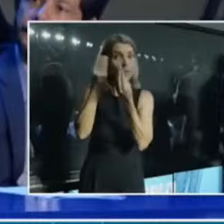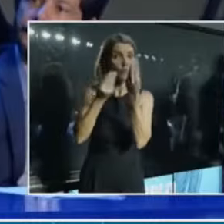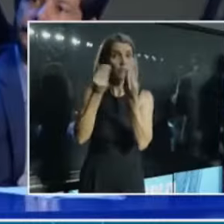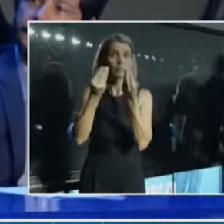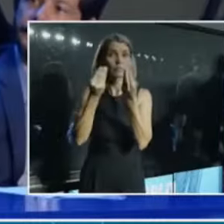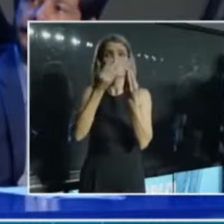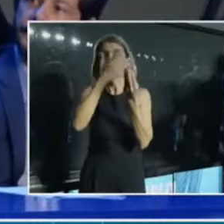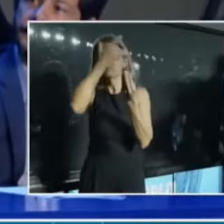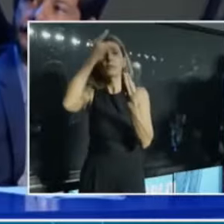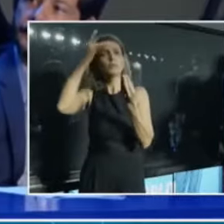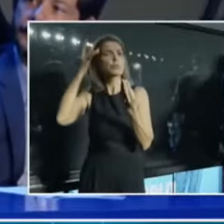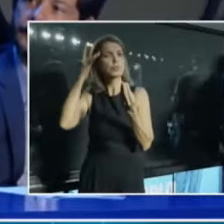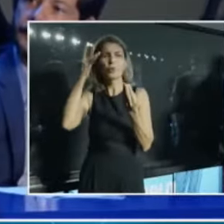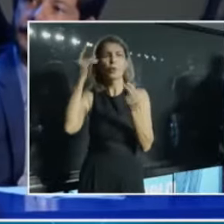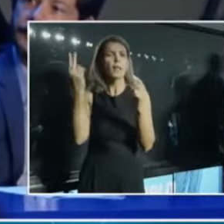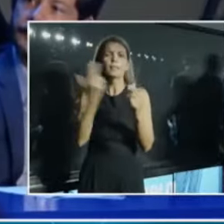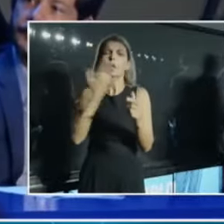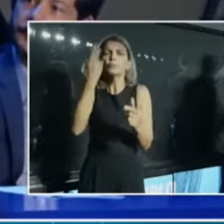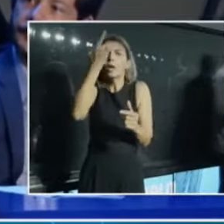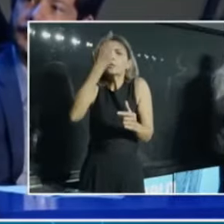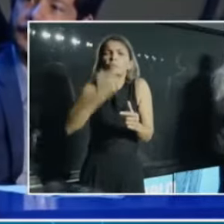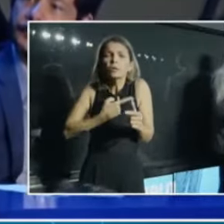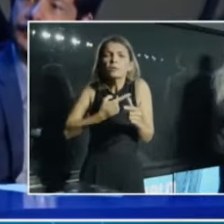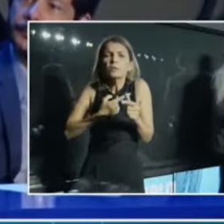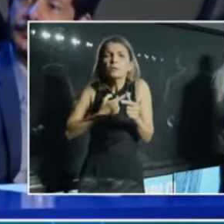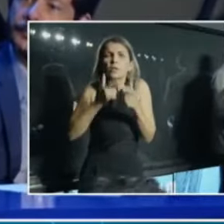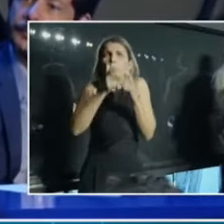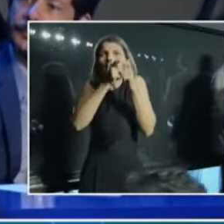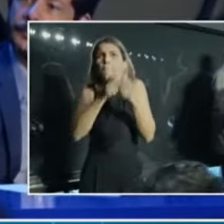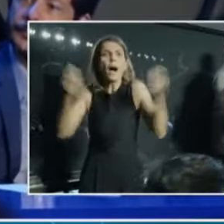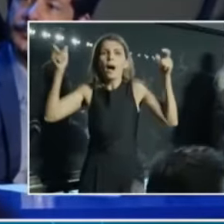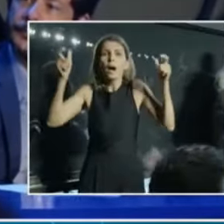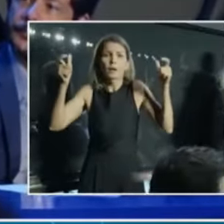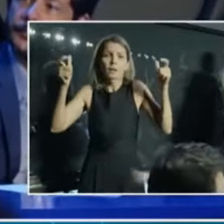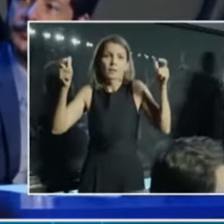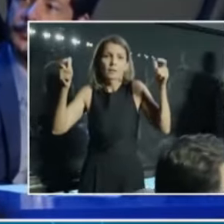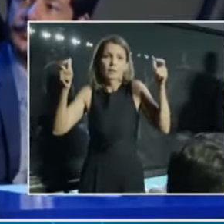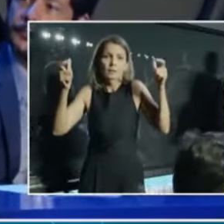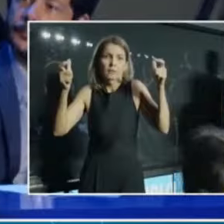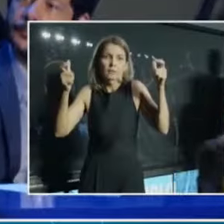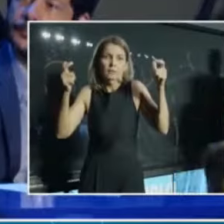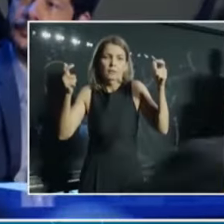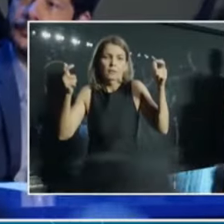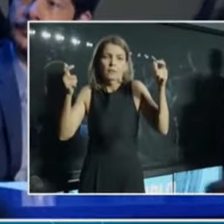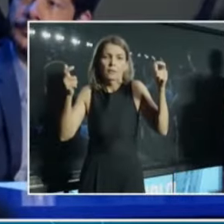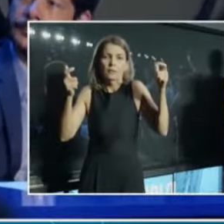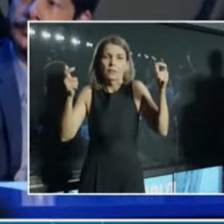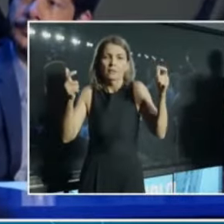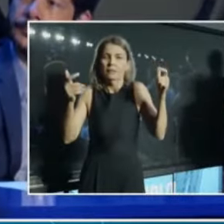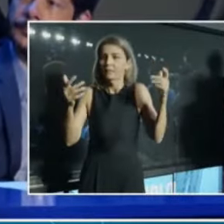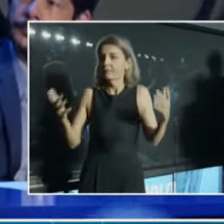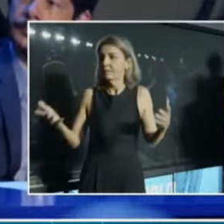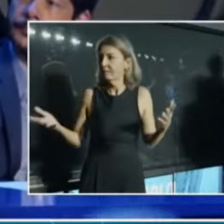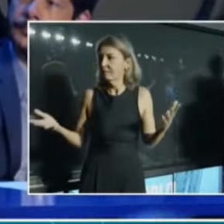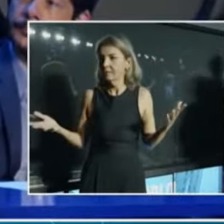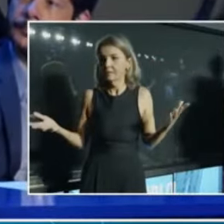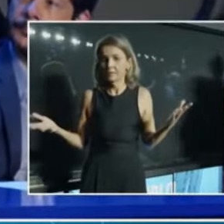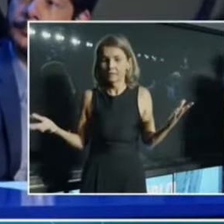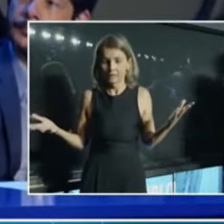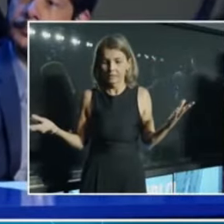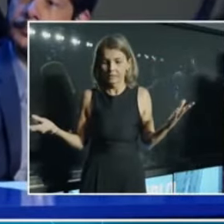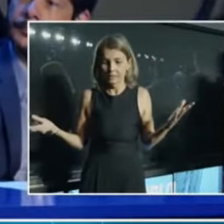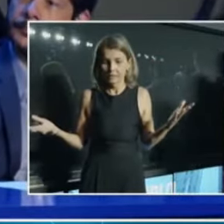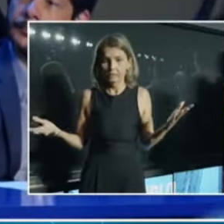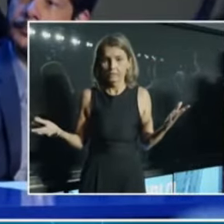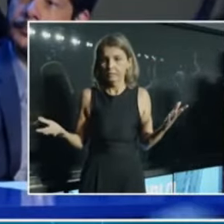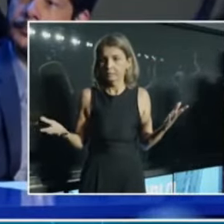com próprios recursos, também sexta-feira, dia 4. Pesquisa Prefab Future, contratada com